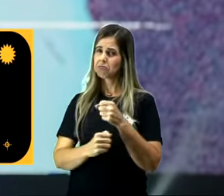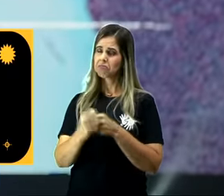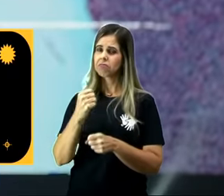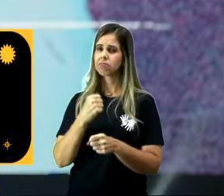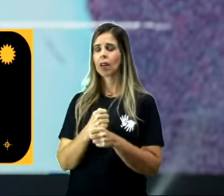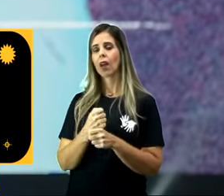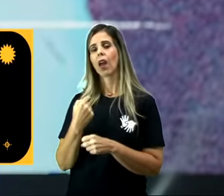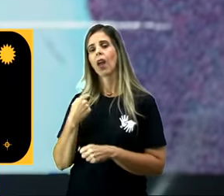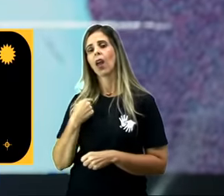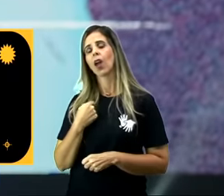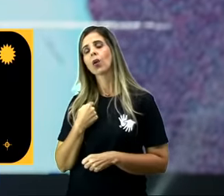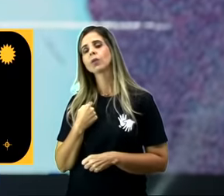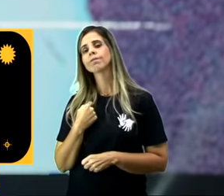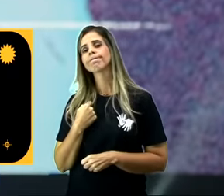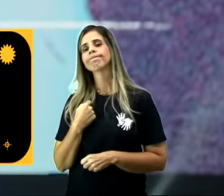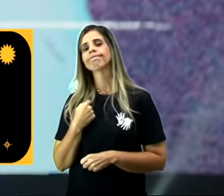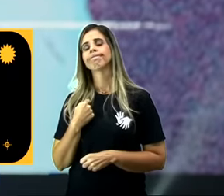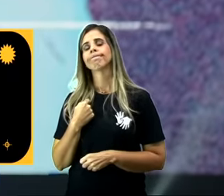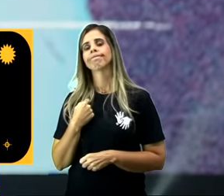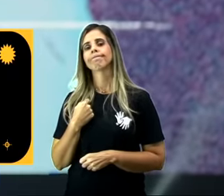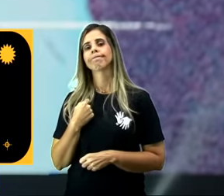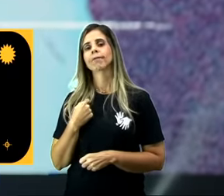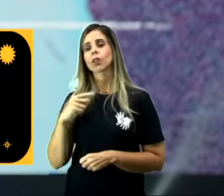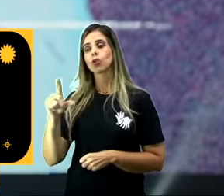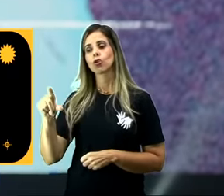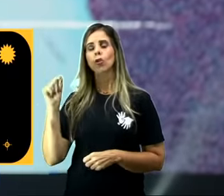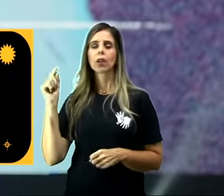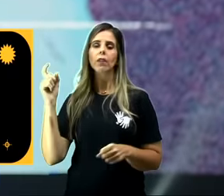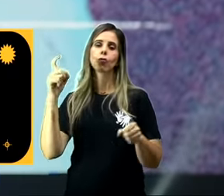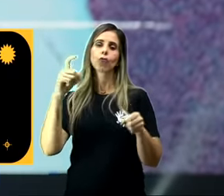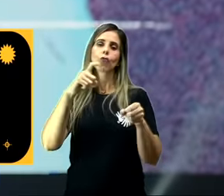resolveu voltar para arrumar a casa.